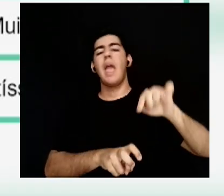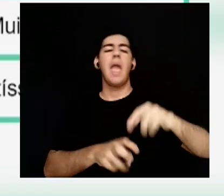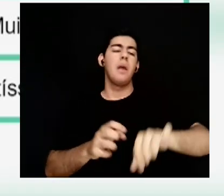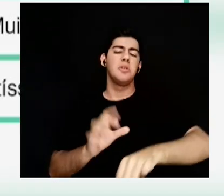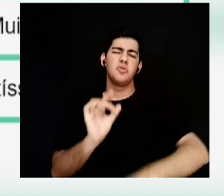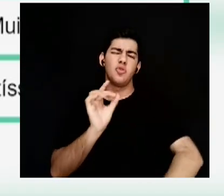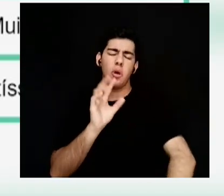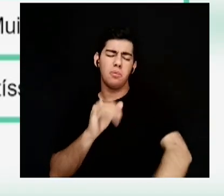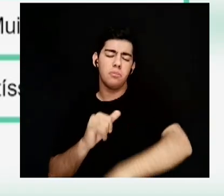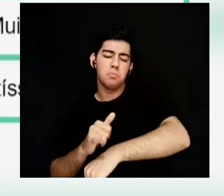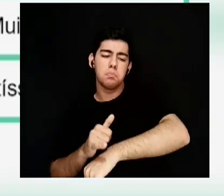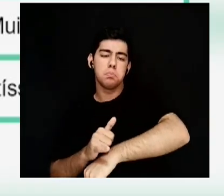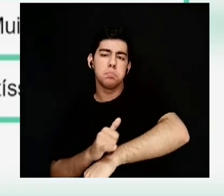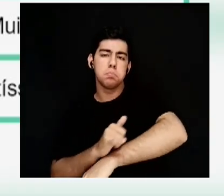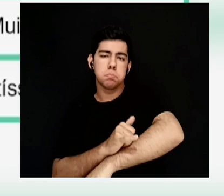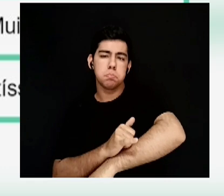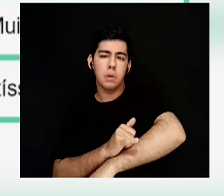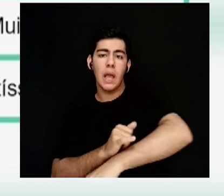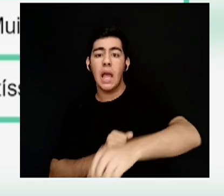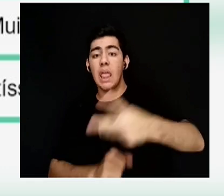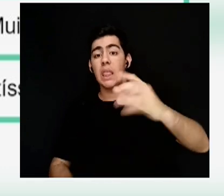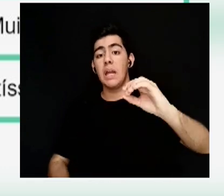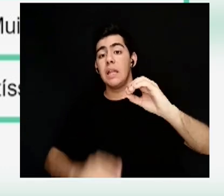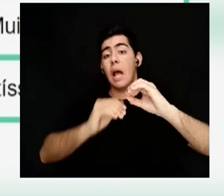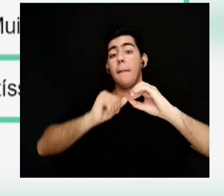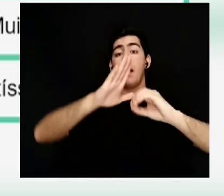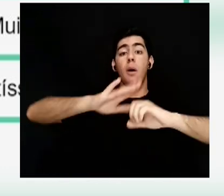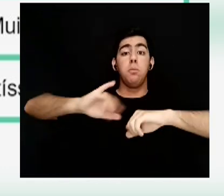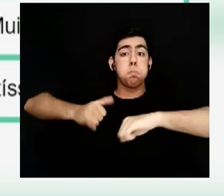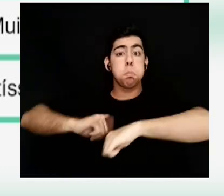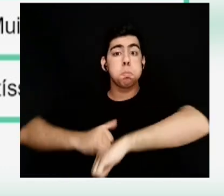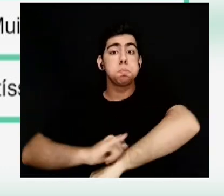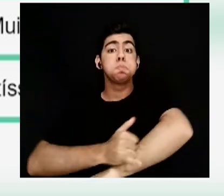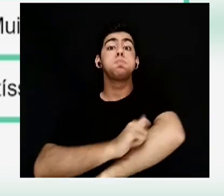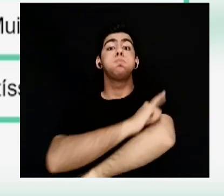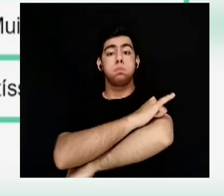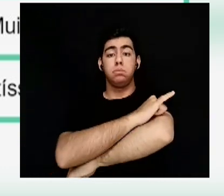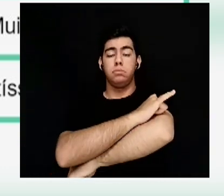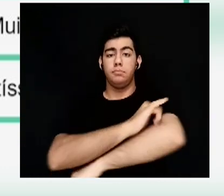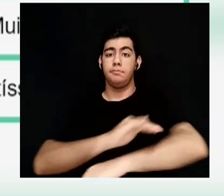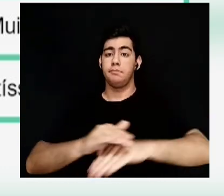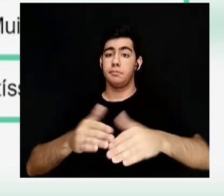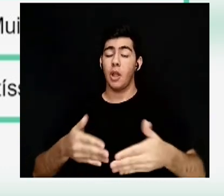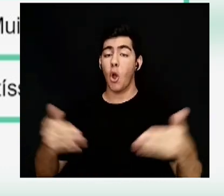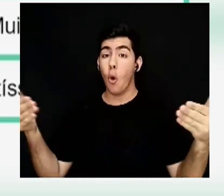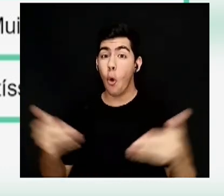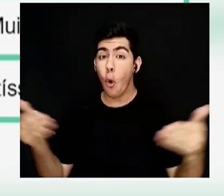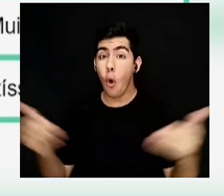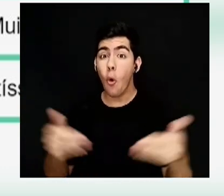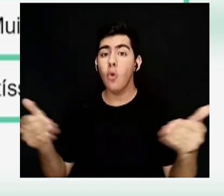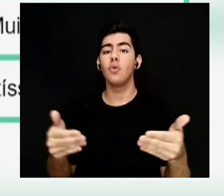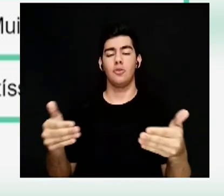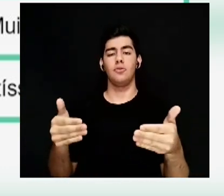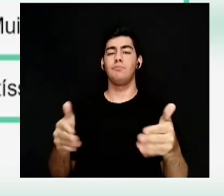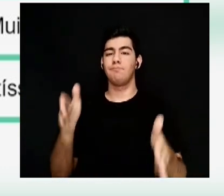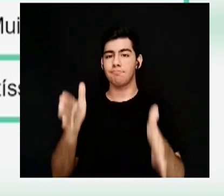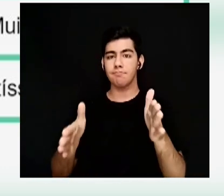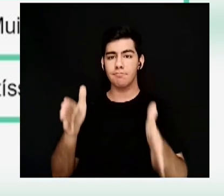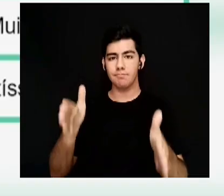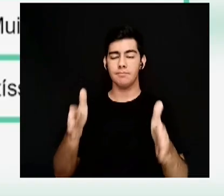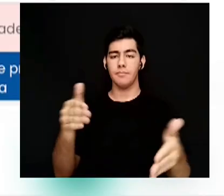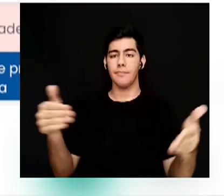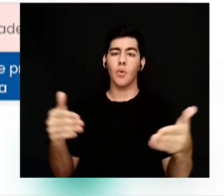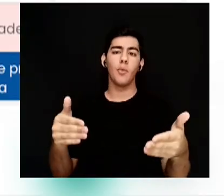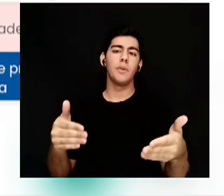essas classificações. Bom, vamos lá. Hoje em dia, a gente não tem essa diferença, tá?